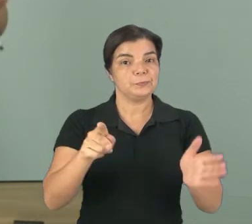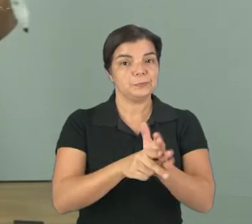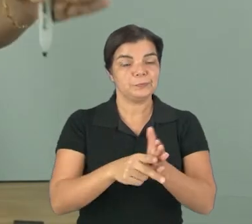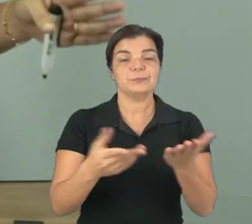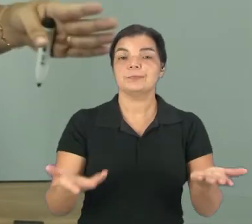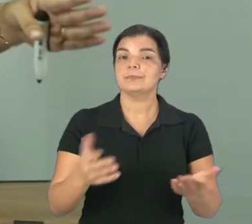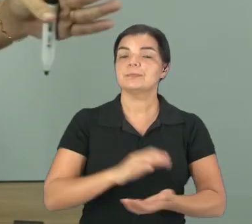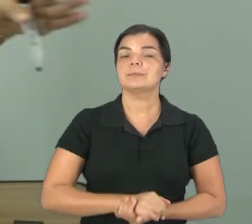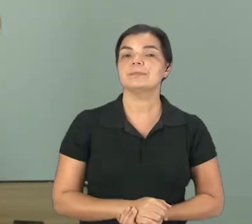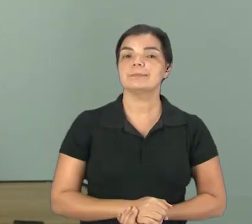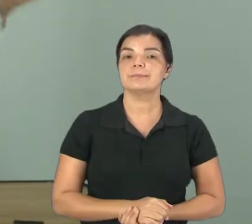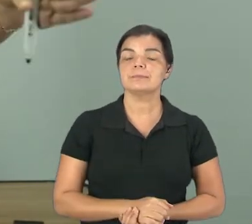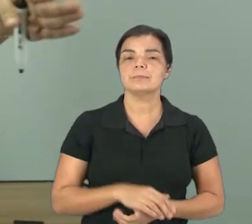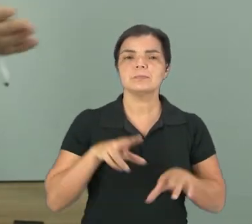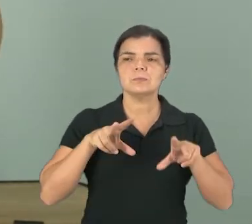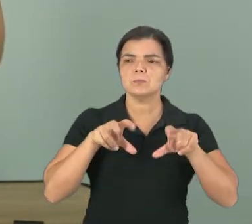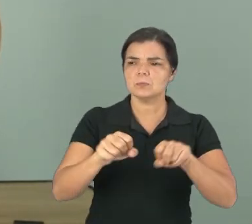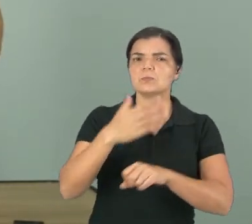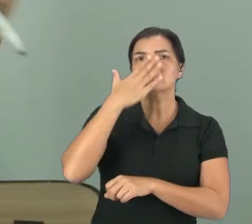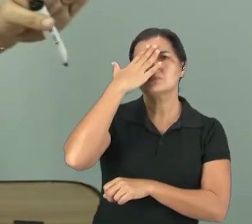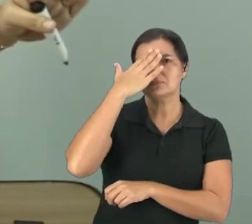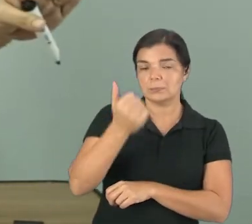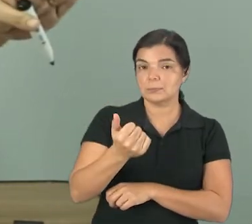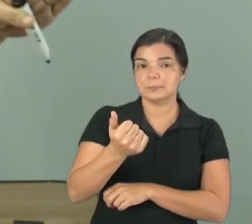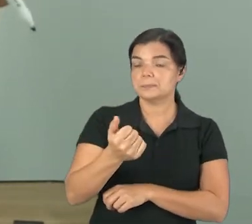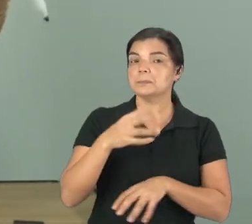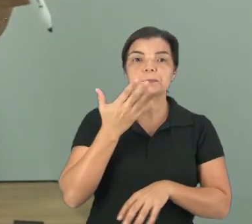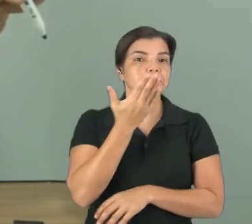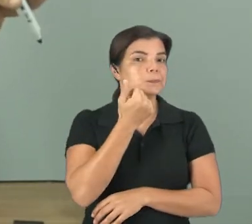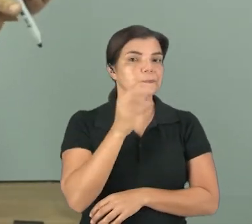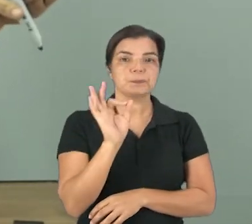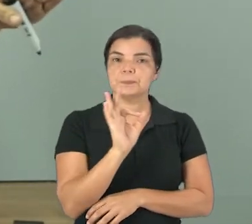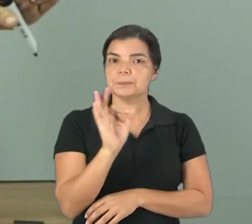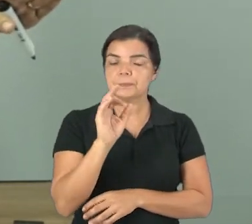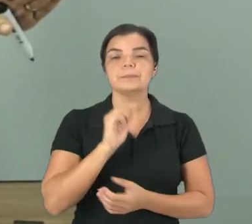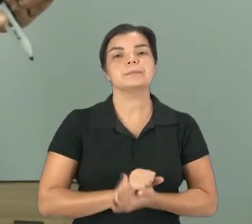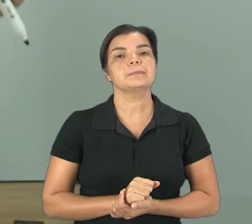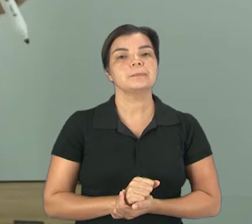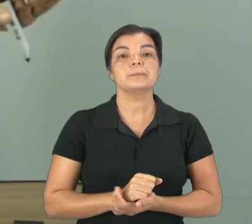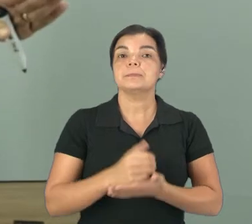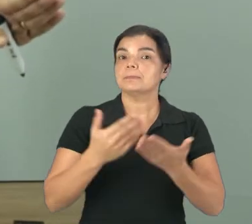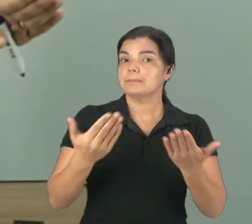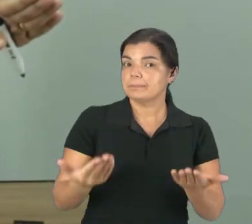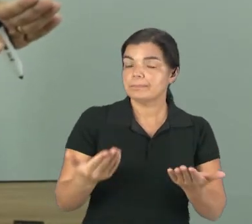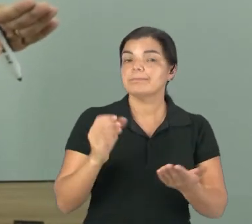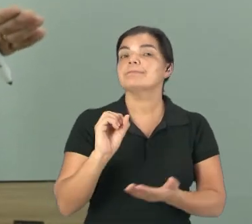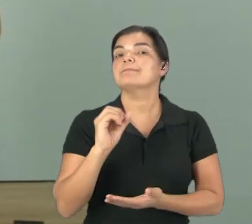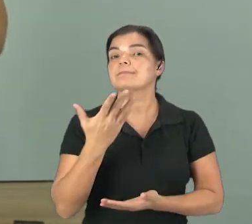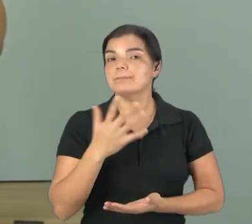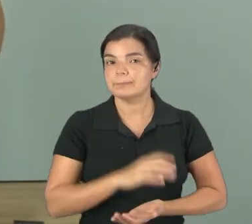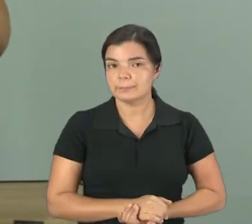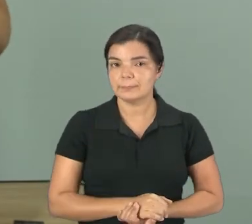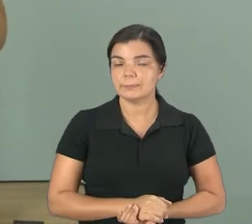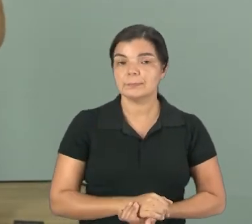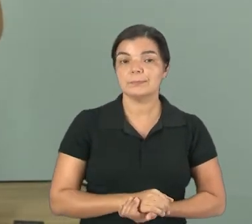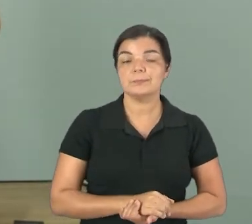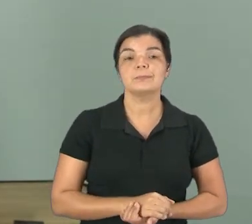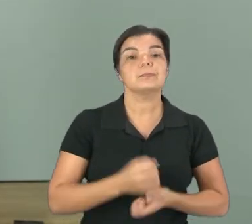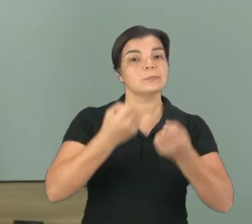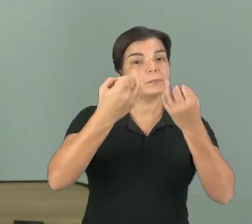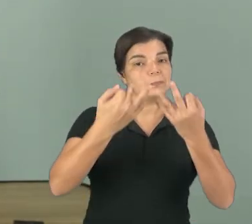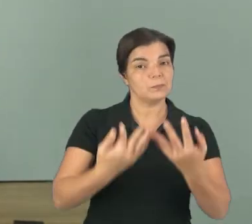seus filhotes. E assim a águia já saberia e não iria comê-los, não é verdade? Mas o que aconteceu? A história